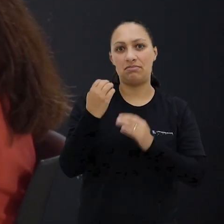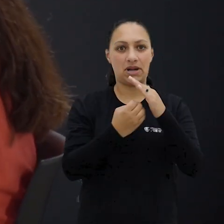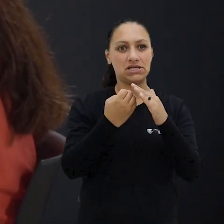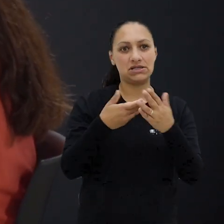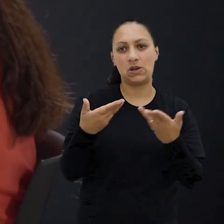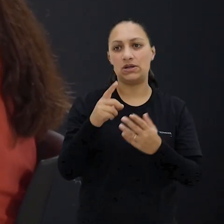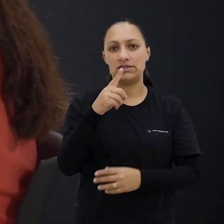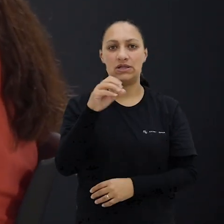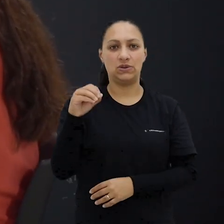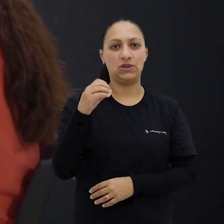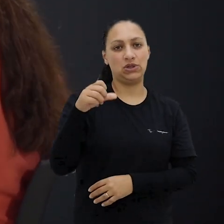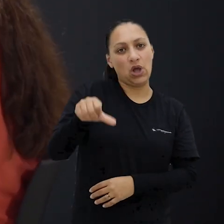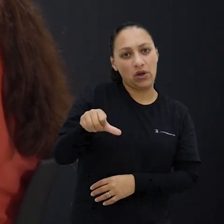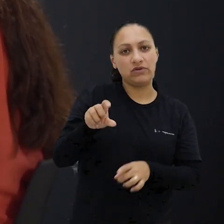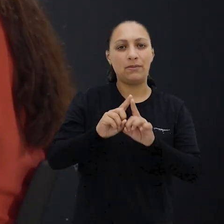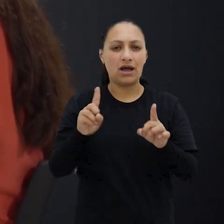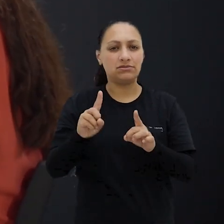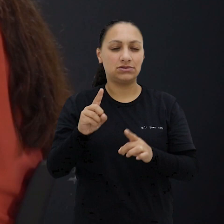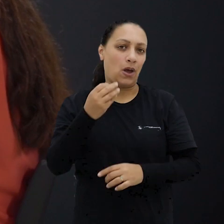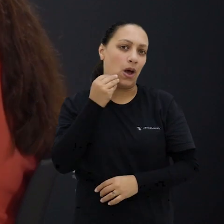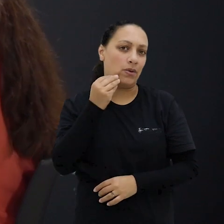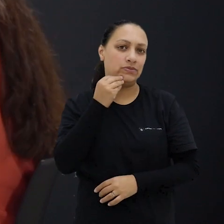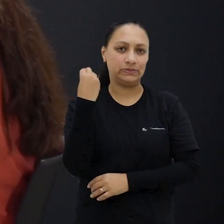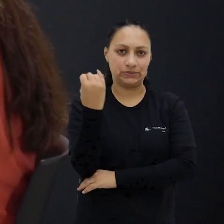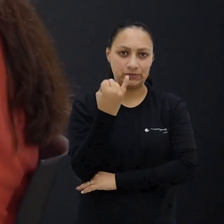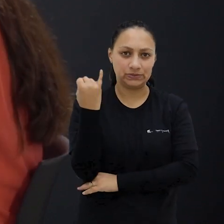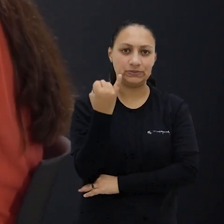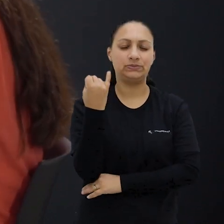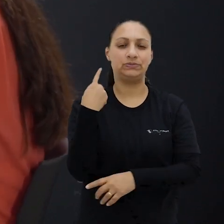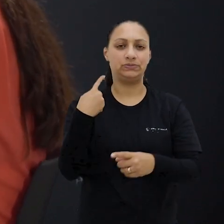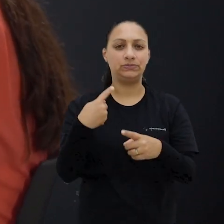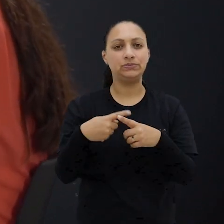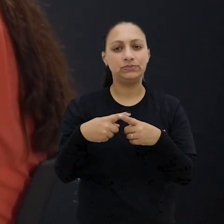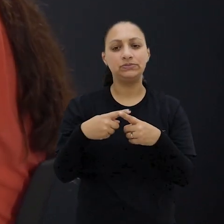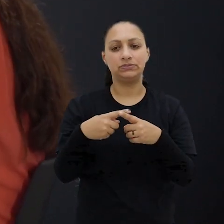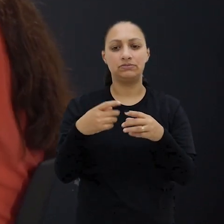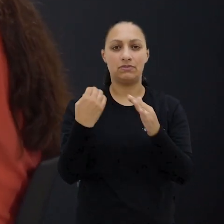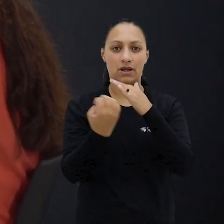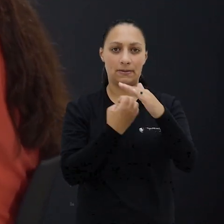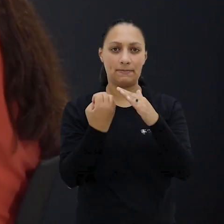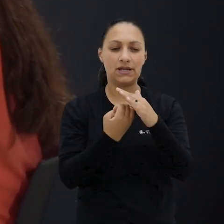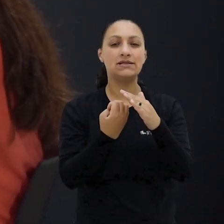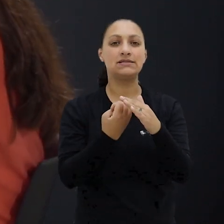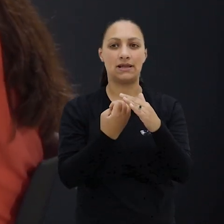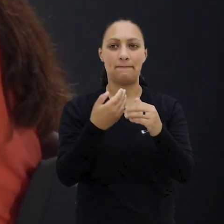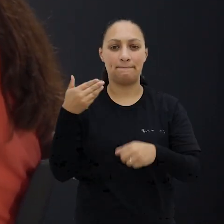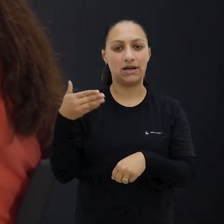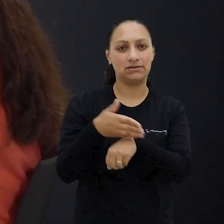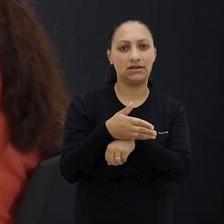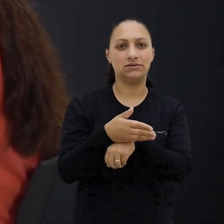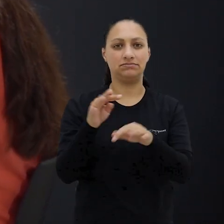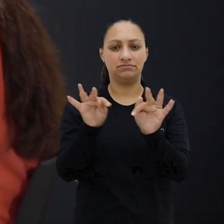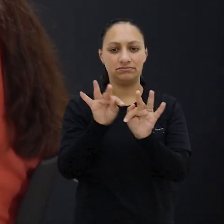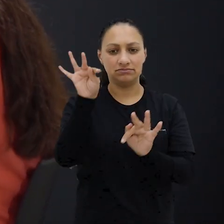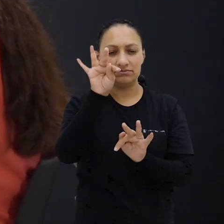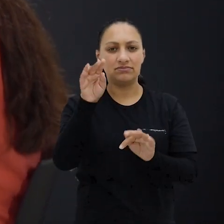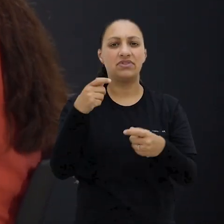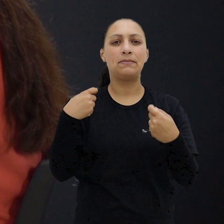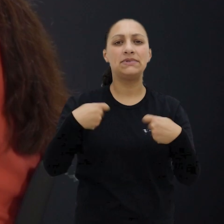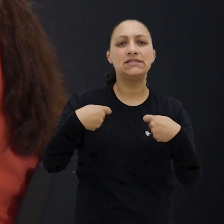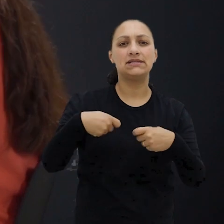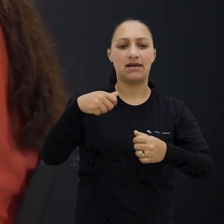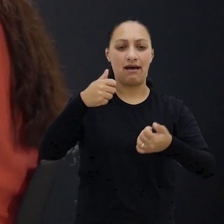Óbvio que para nós é muito importante, né? Porque a gente traz, para ser uma empresa do Fevale Tech Park, passa por um formulário, a gente